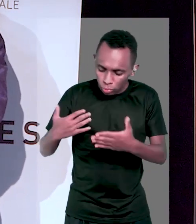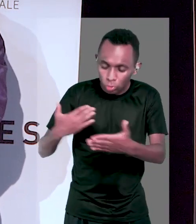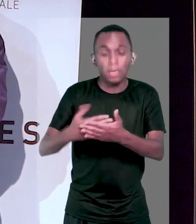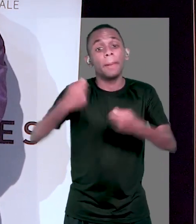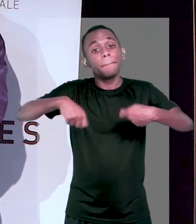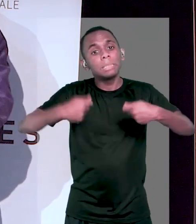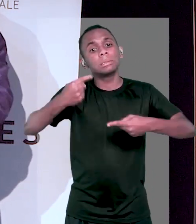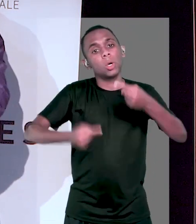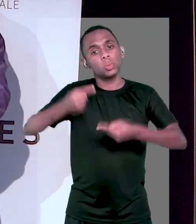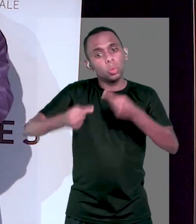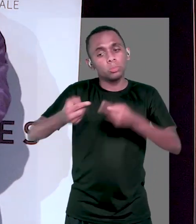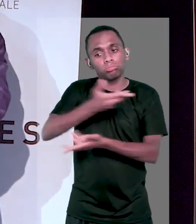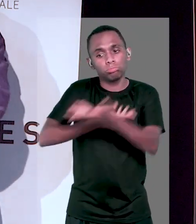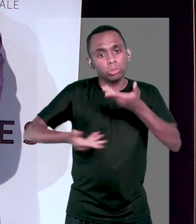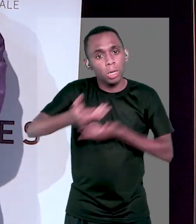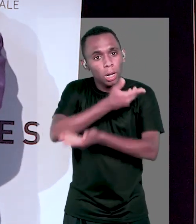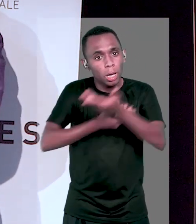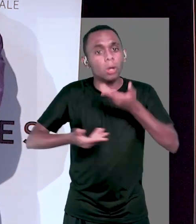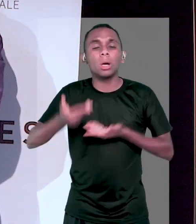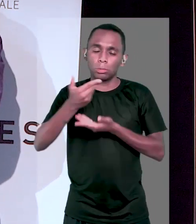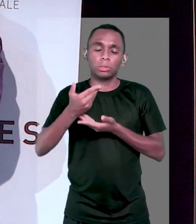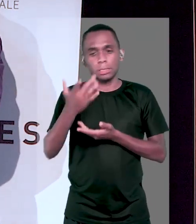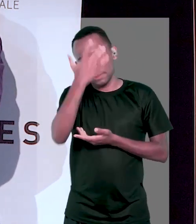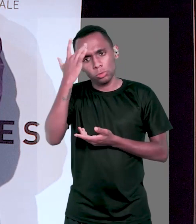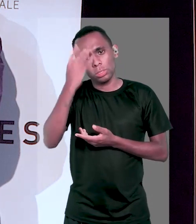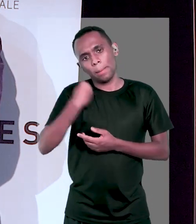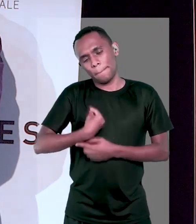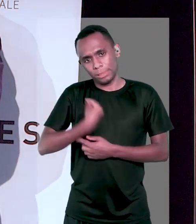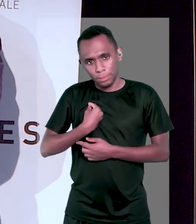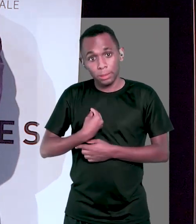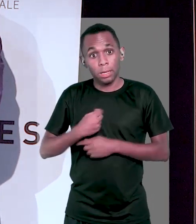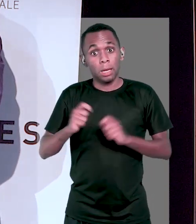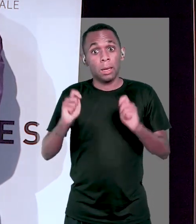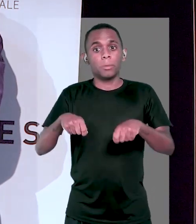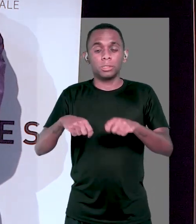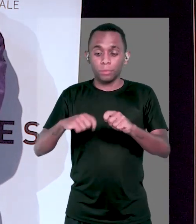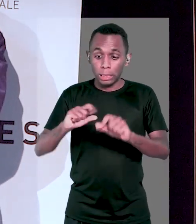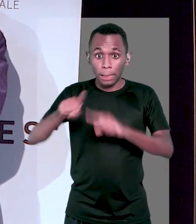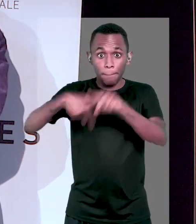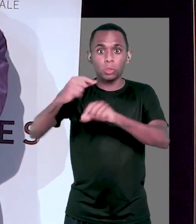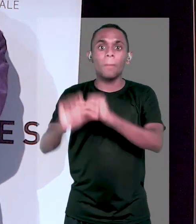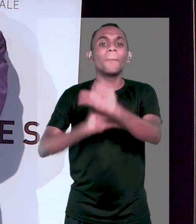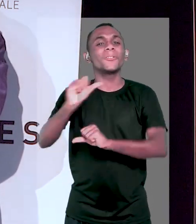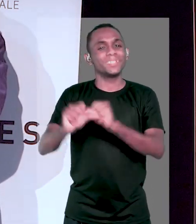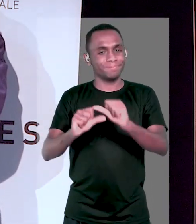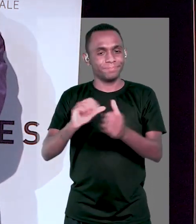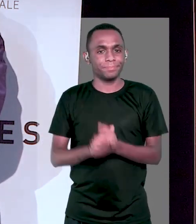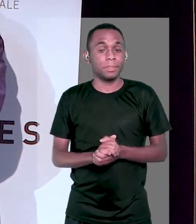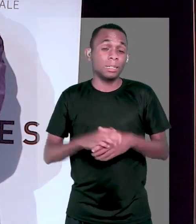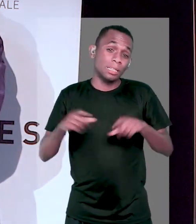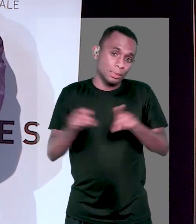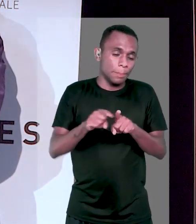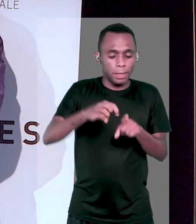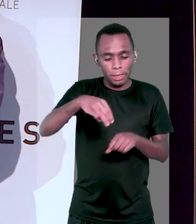A Crise da Idéia da Crise. E aí, quer dizer, a gente chegou à conclusão, no final, a chegou à conclusão de que a ideia